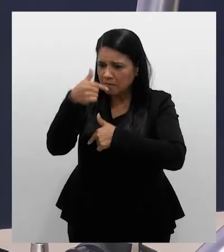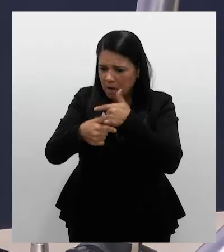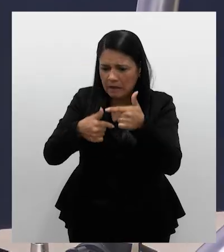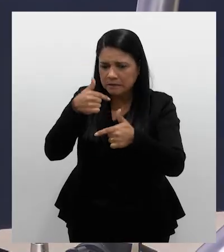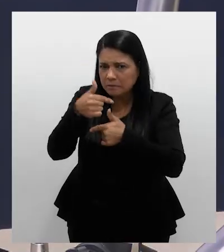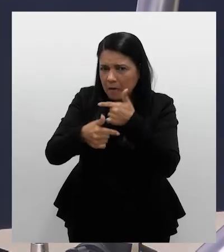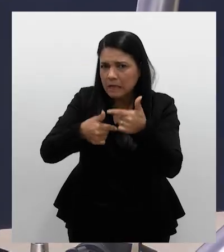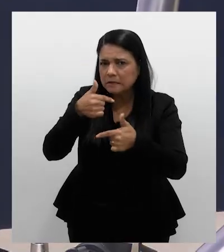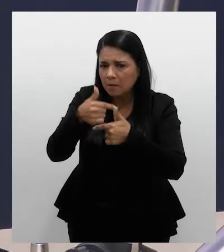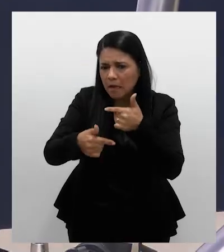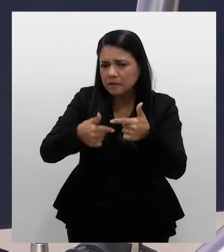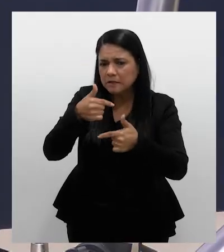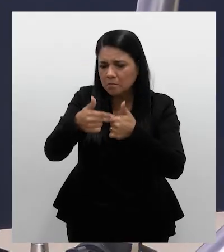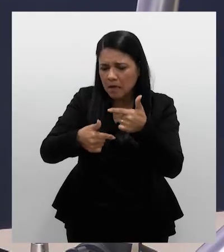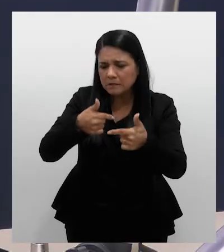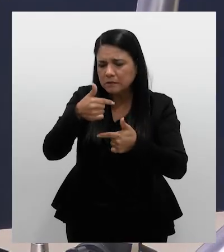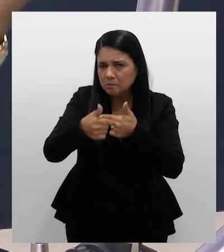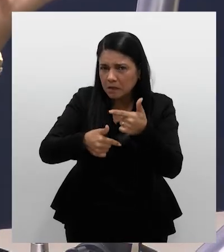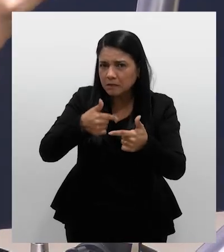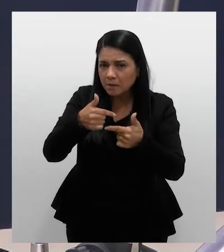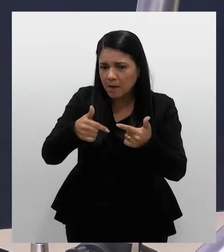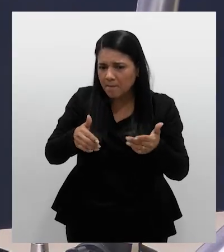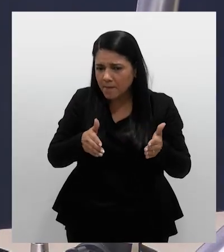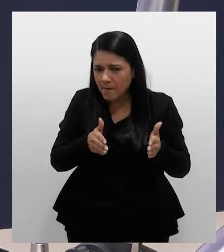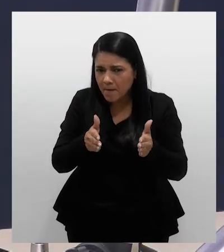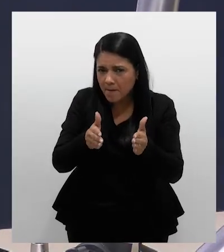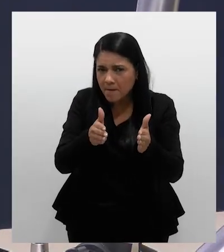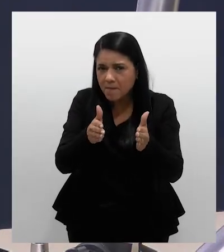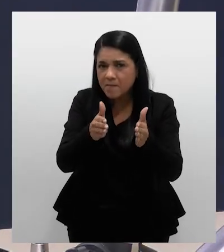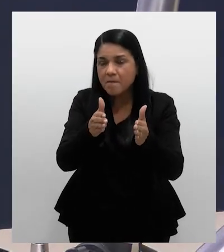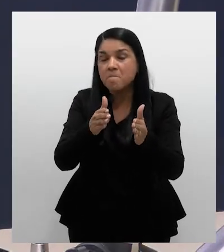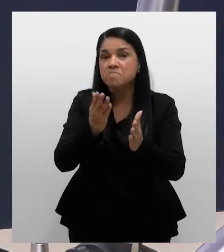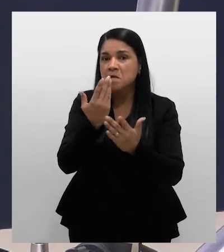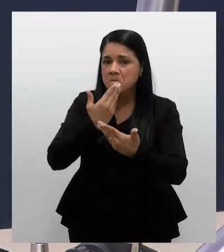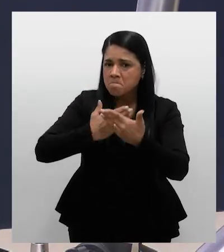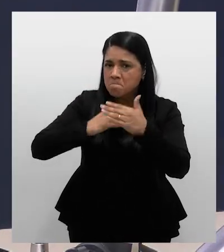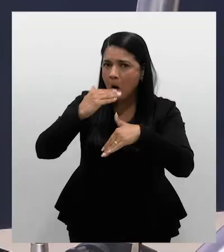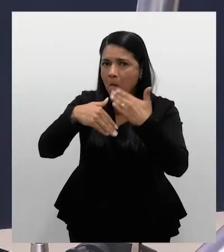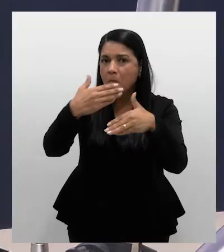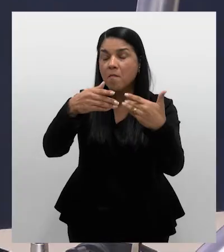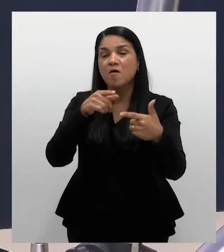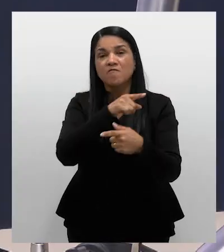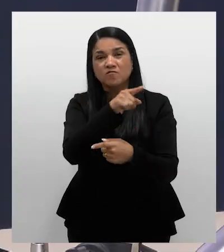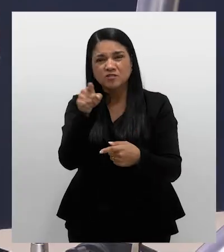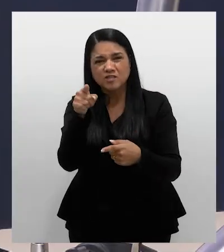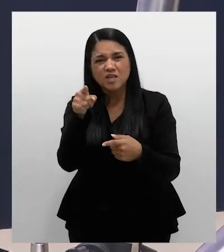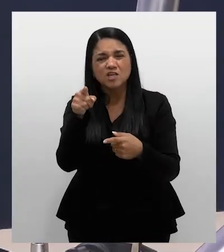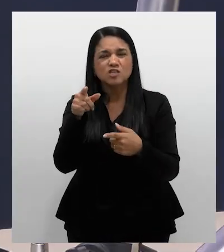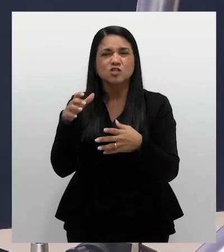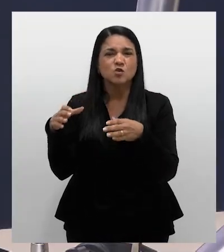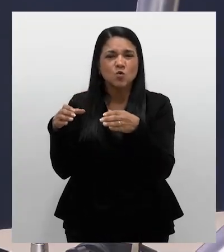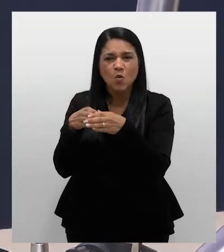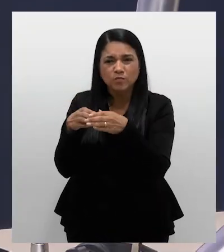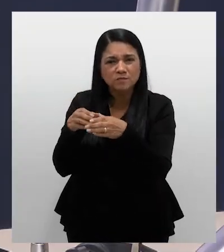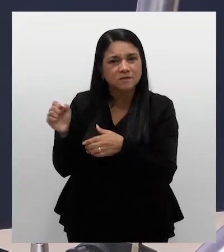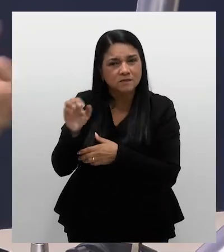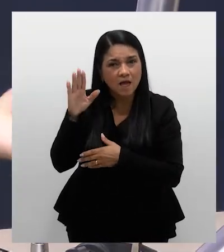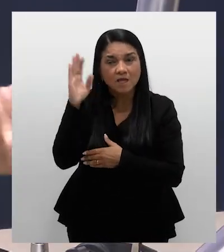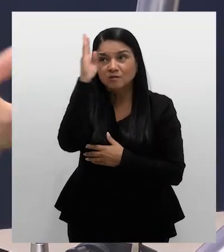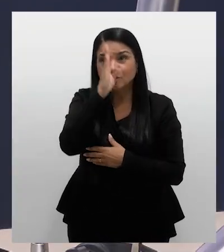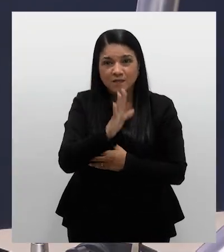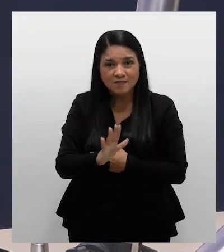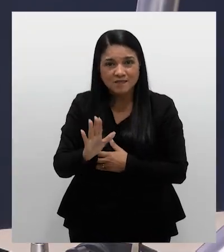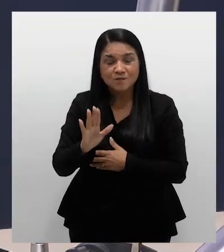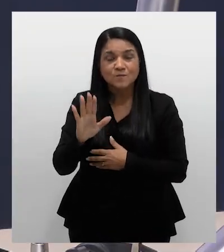bloco de pedra virar uma arte. Então, eu gostaria que vocês que vêm da onde eu venho, de todas as